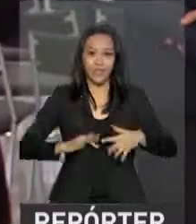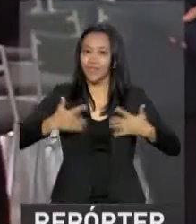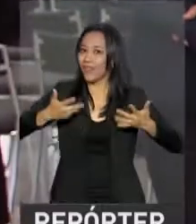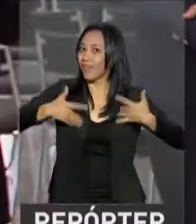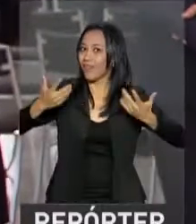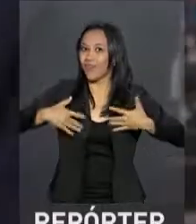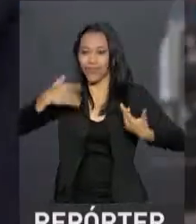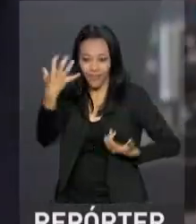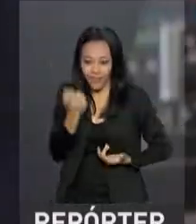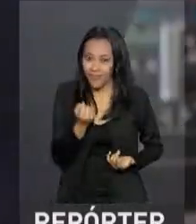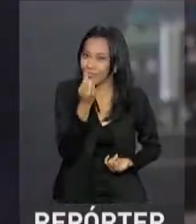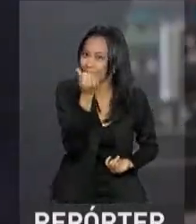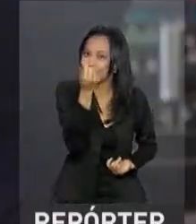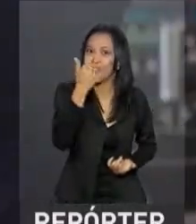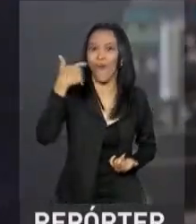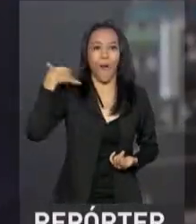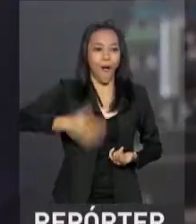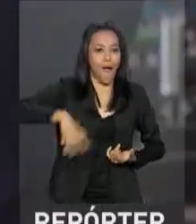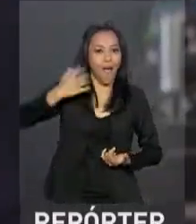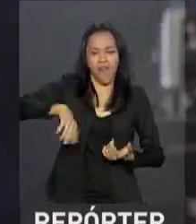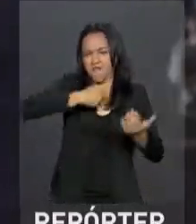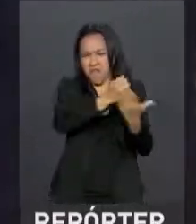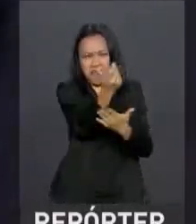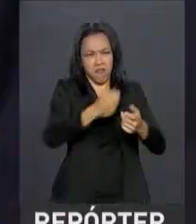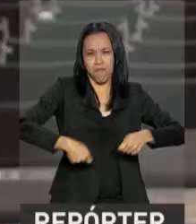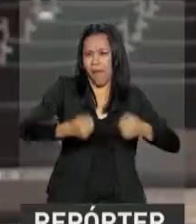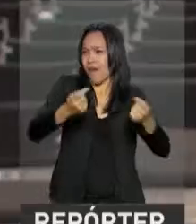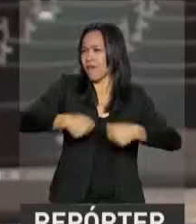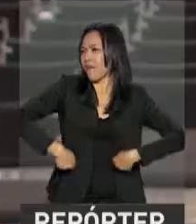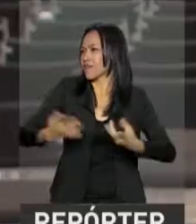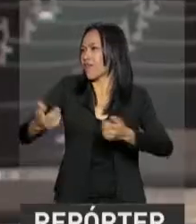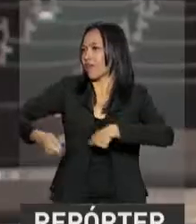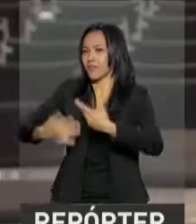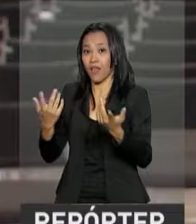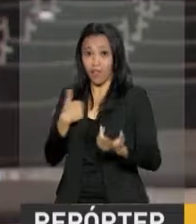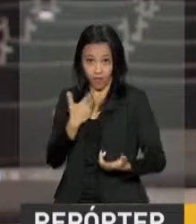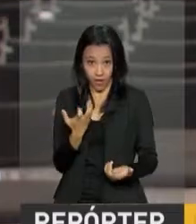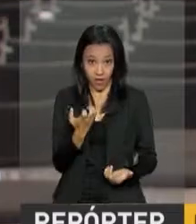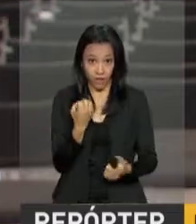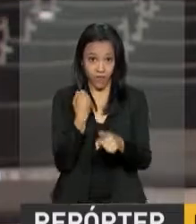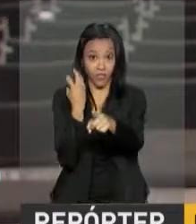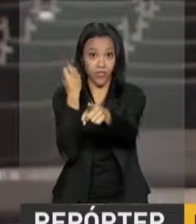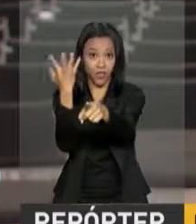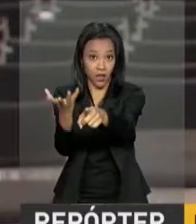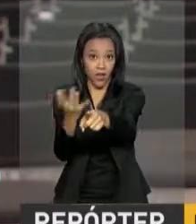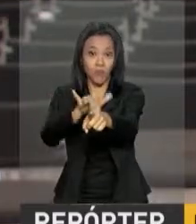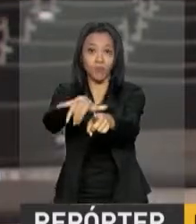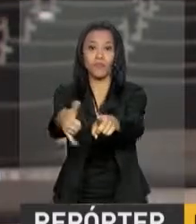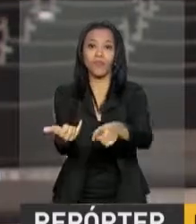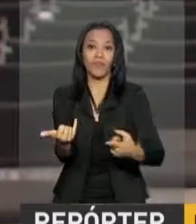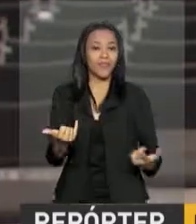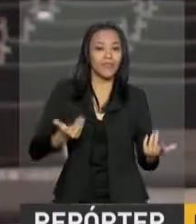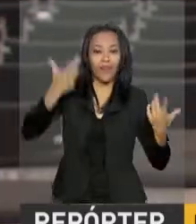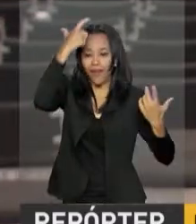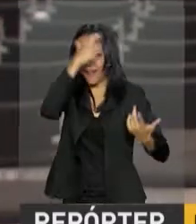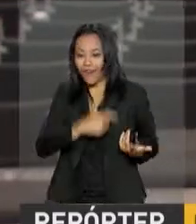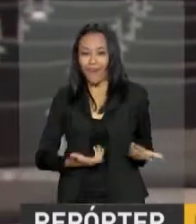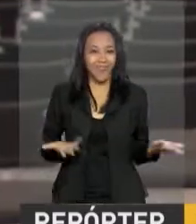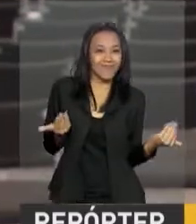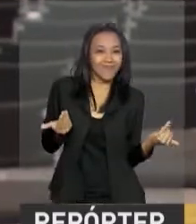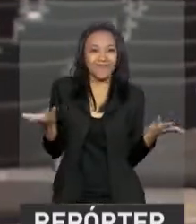o que tem direito planeja gastar bem o dinheiro eu quero viajar aproveitando a minha juventude